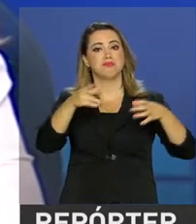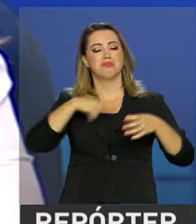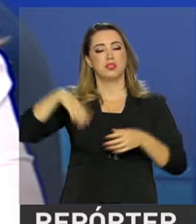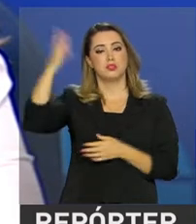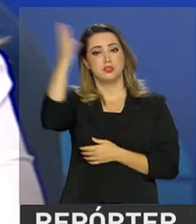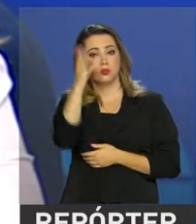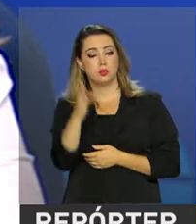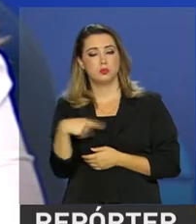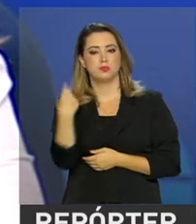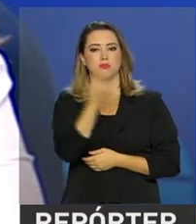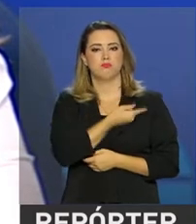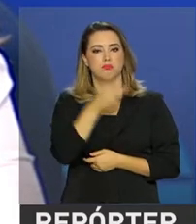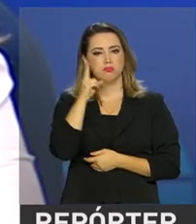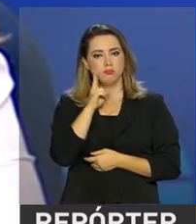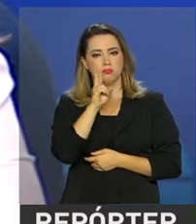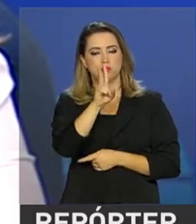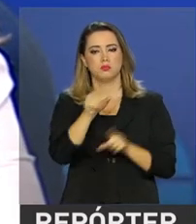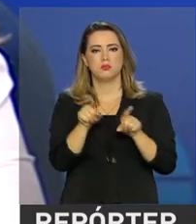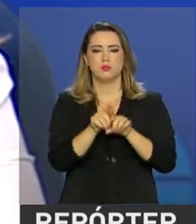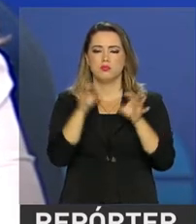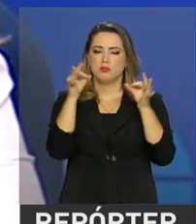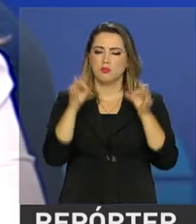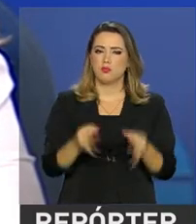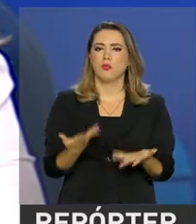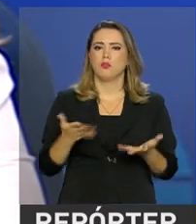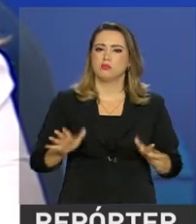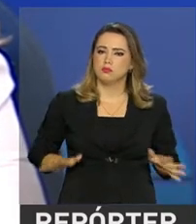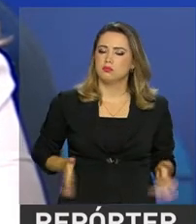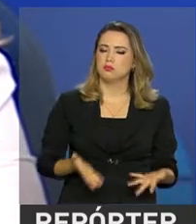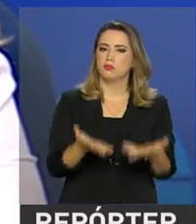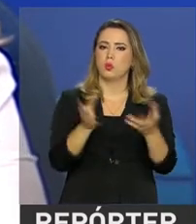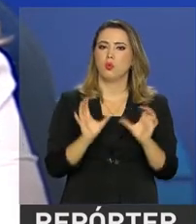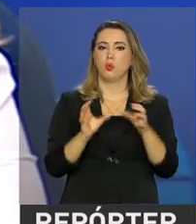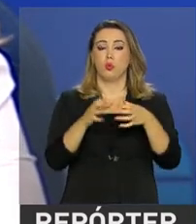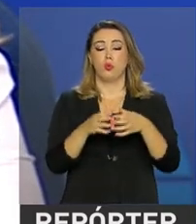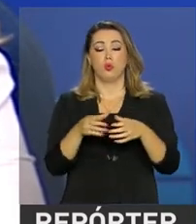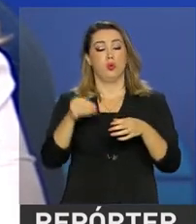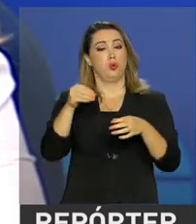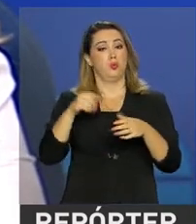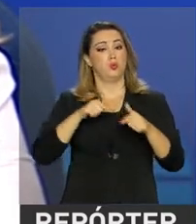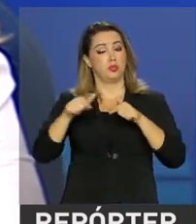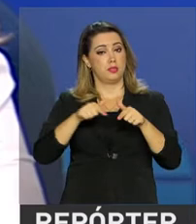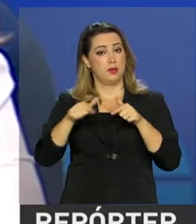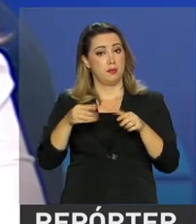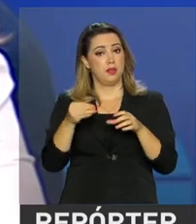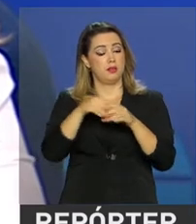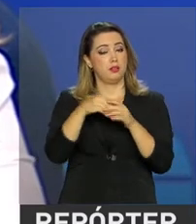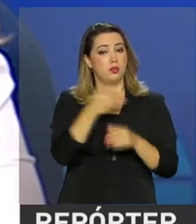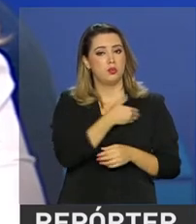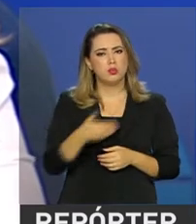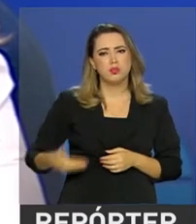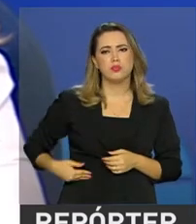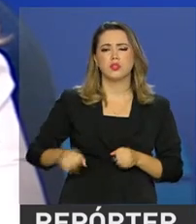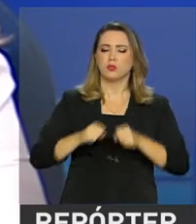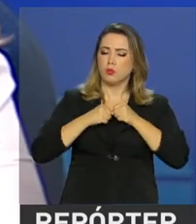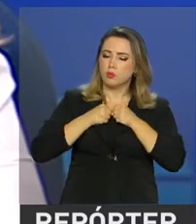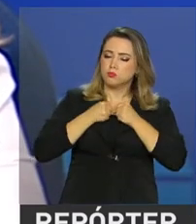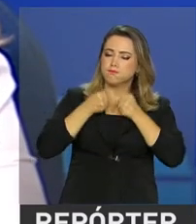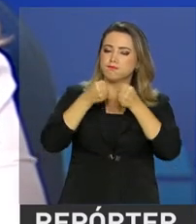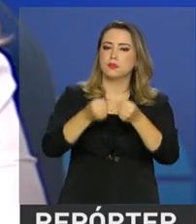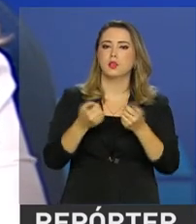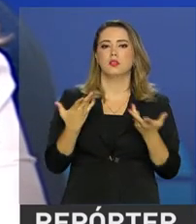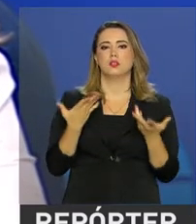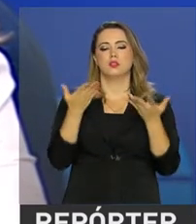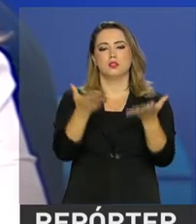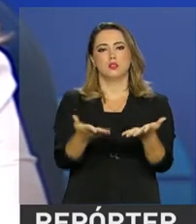gente cumpre o dever de mobilizar servidores públicos dedicados na missão